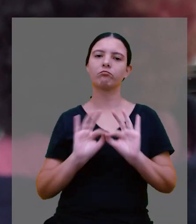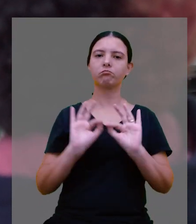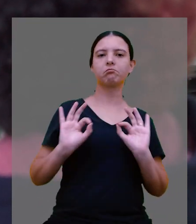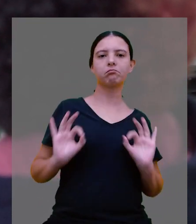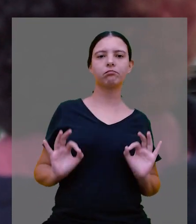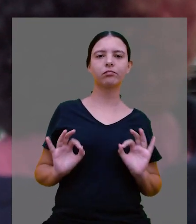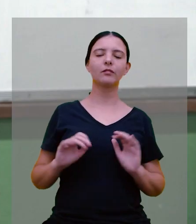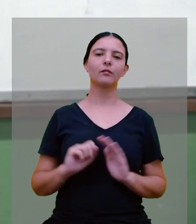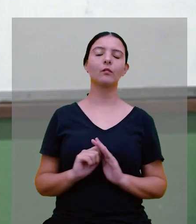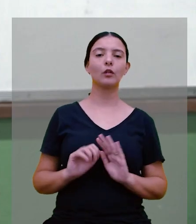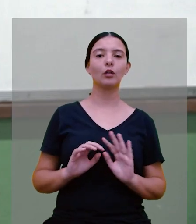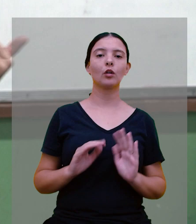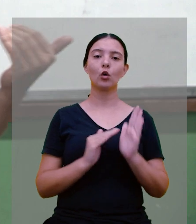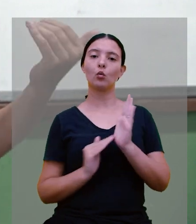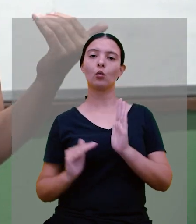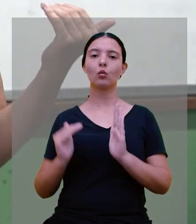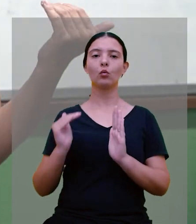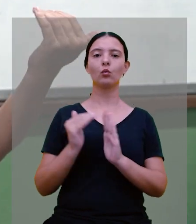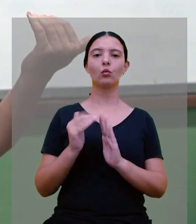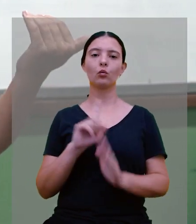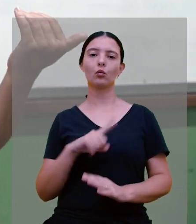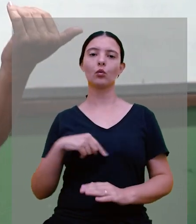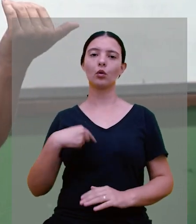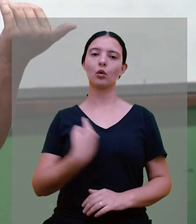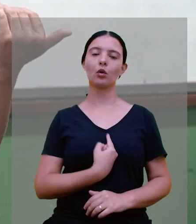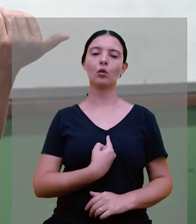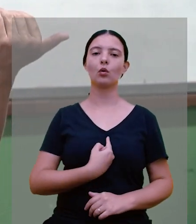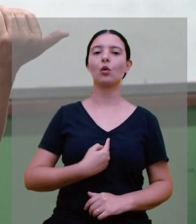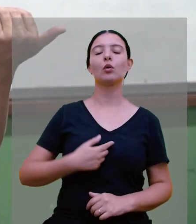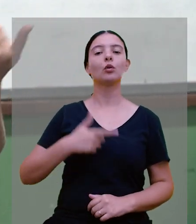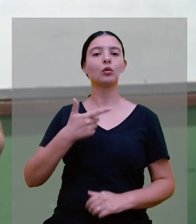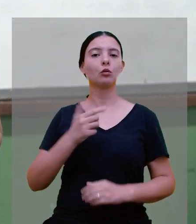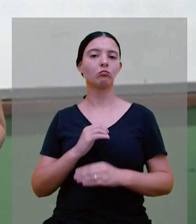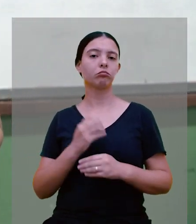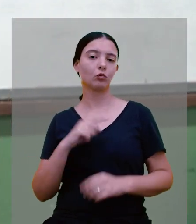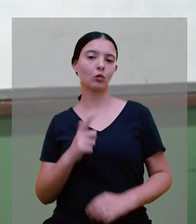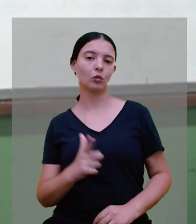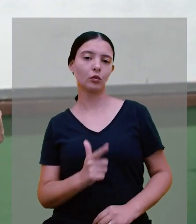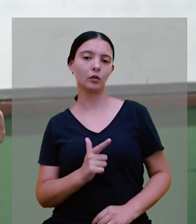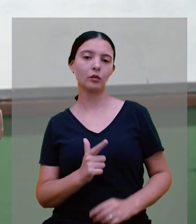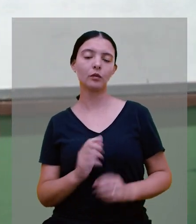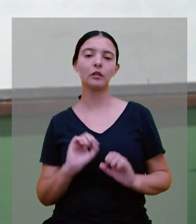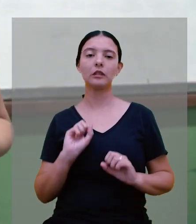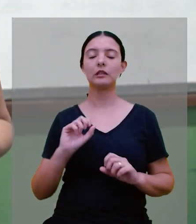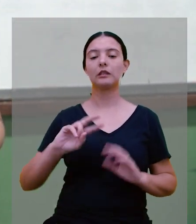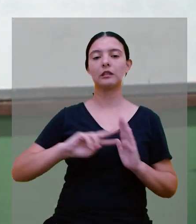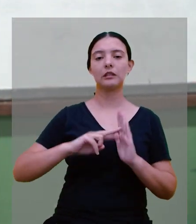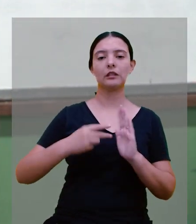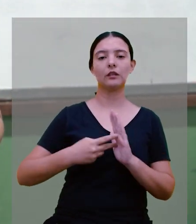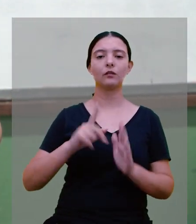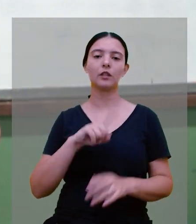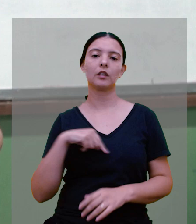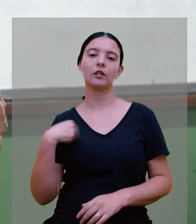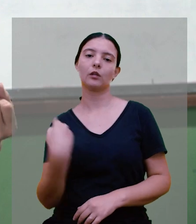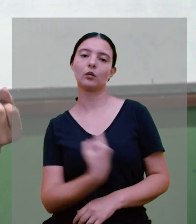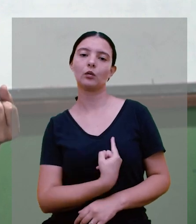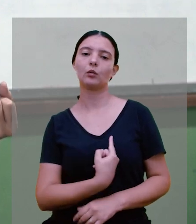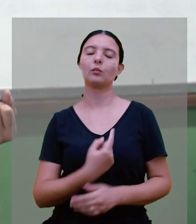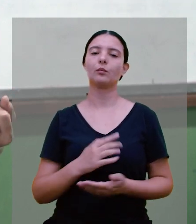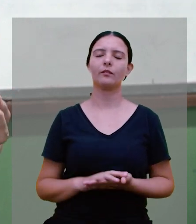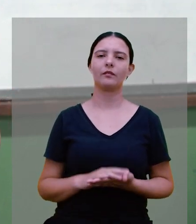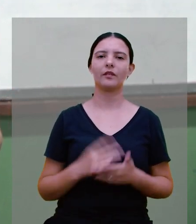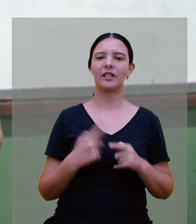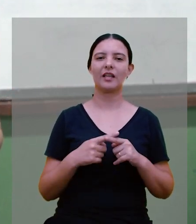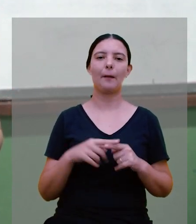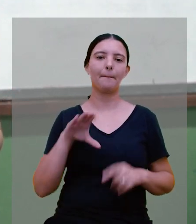ele escreveria: tudo o que nós possuímos somos nós. Mas ele escreveu: tudo que nós tem é nós. Ele escreveu